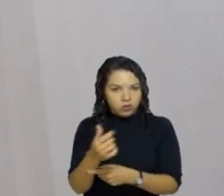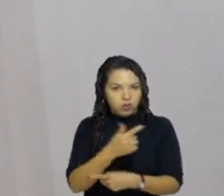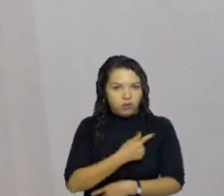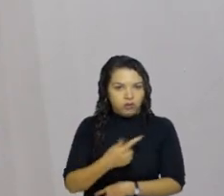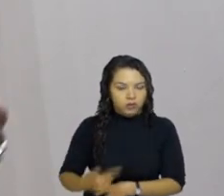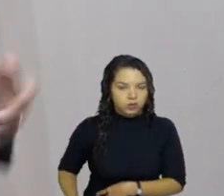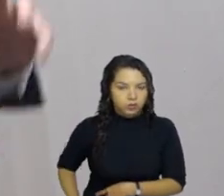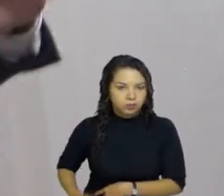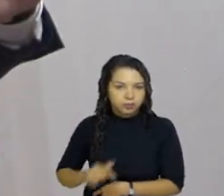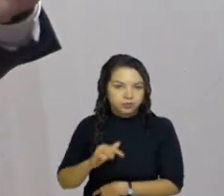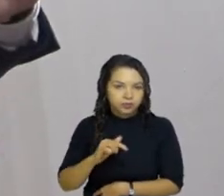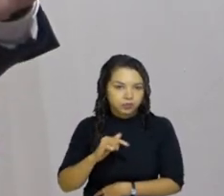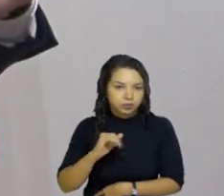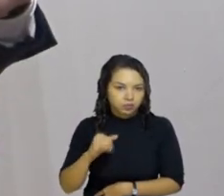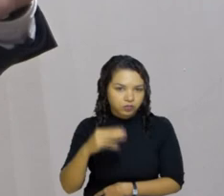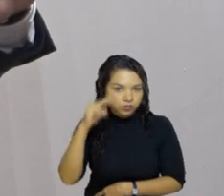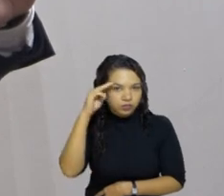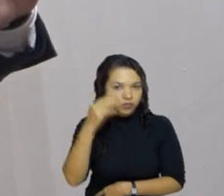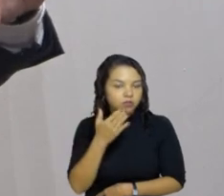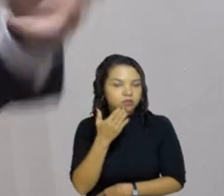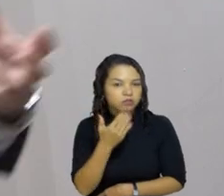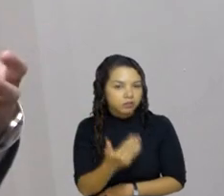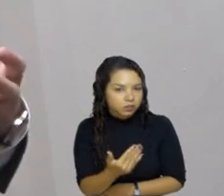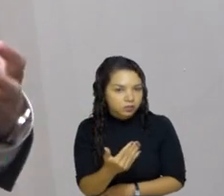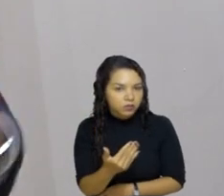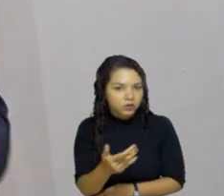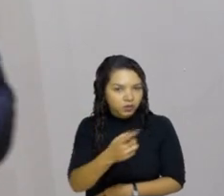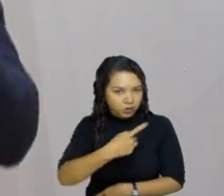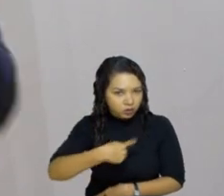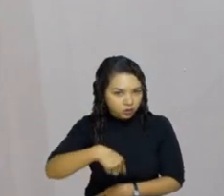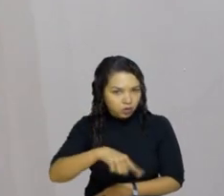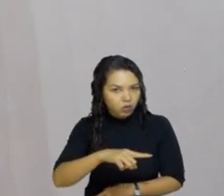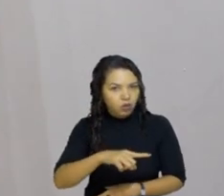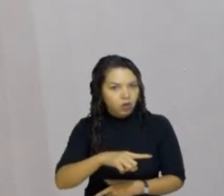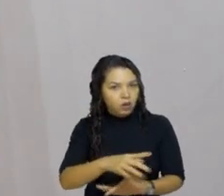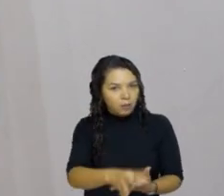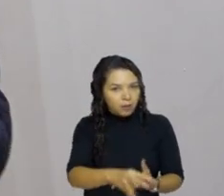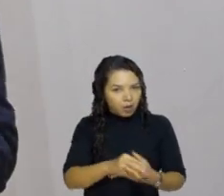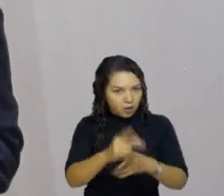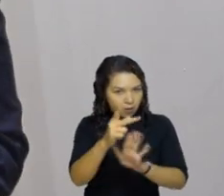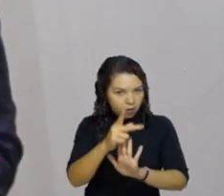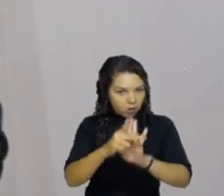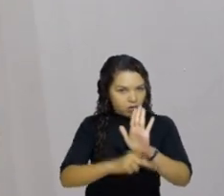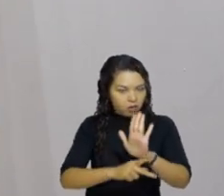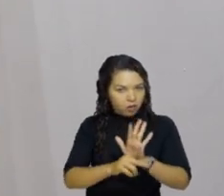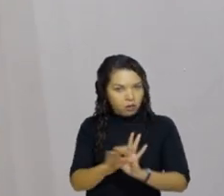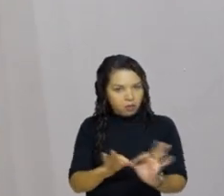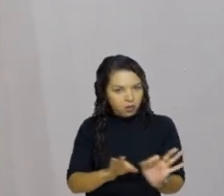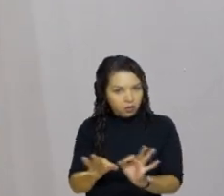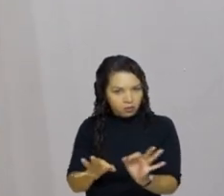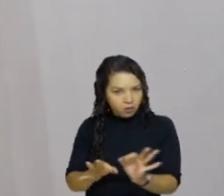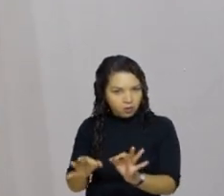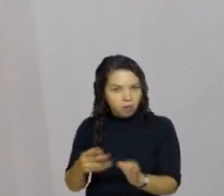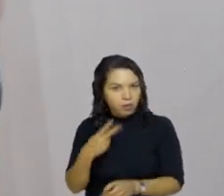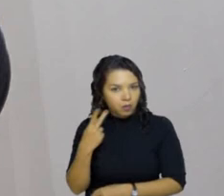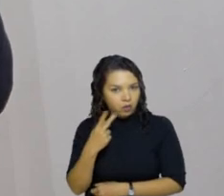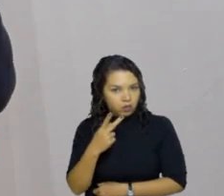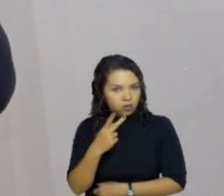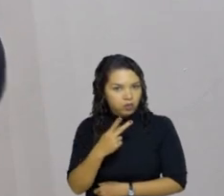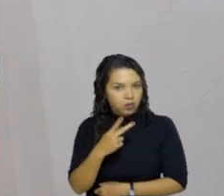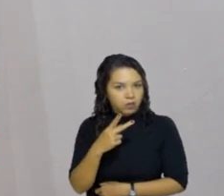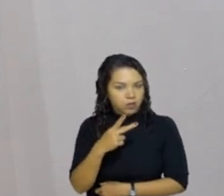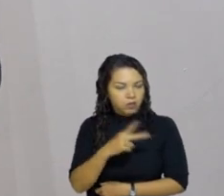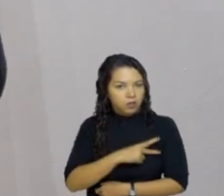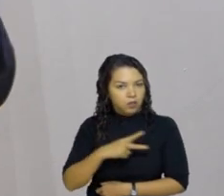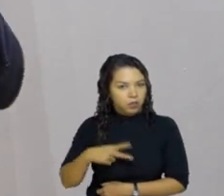pede que nós peguemos esse projeto e transformemos numa ação de política pública em Santa Catarina. O